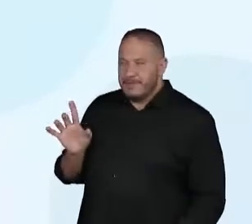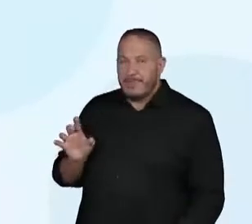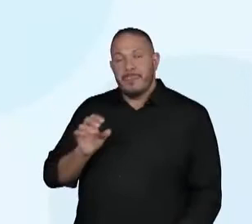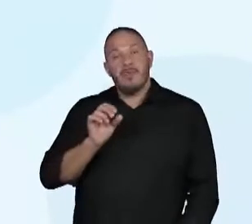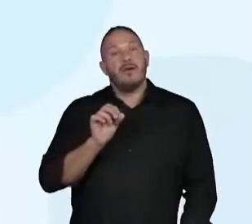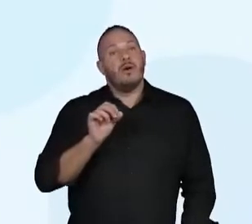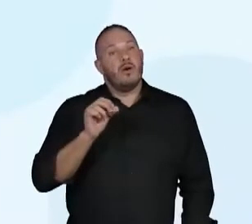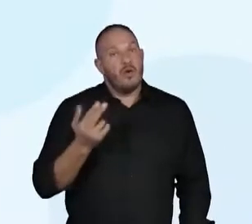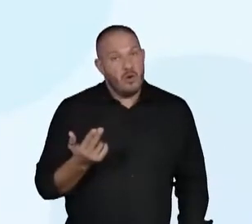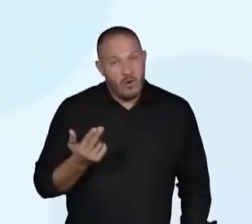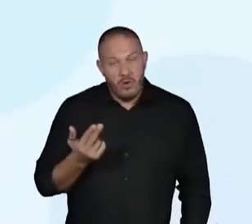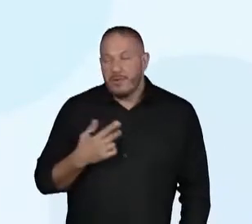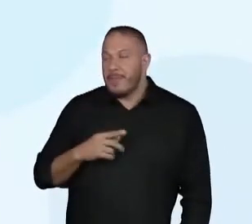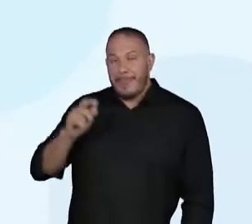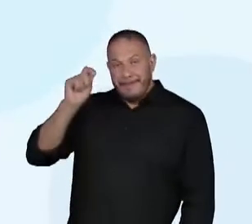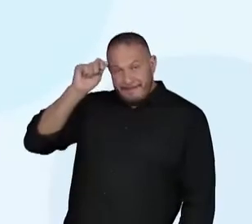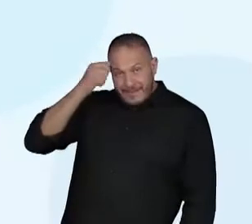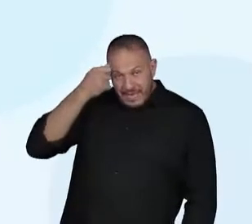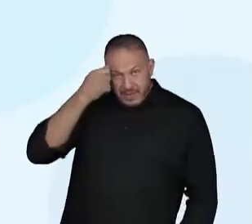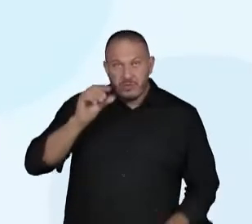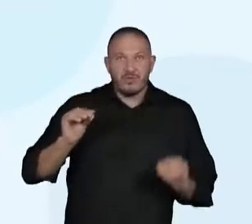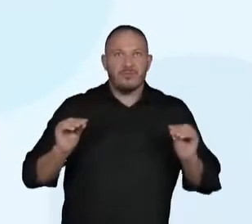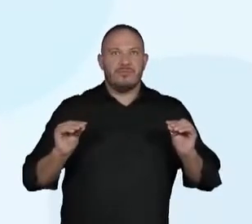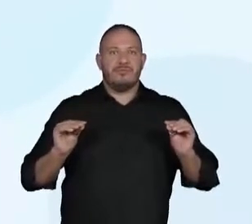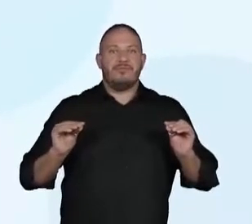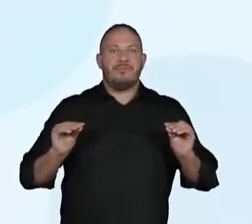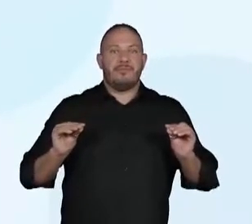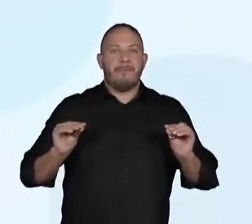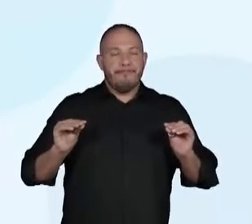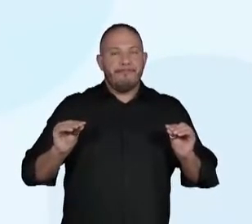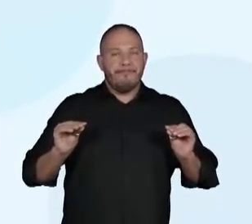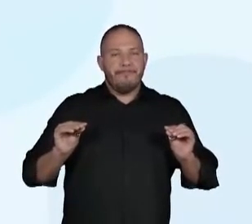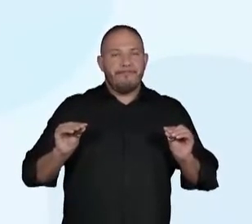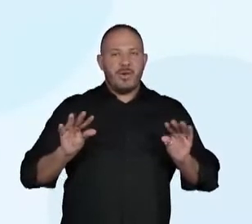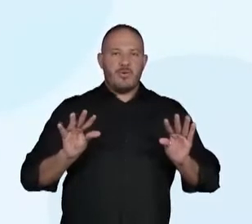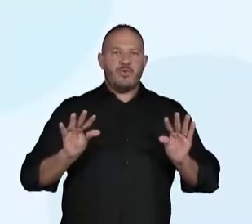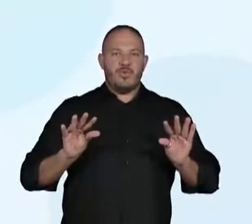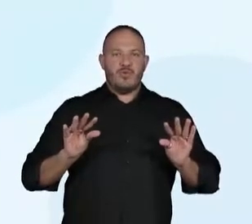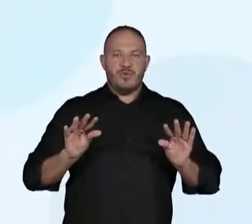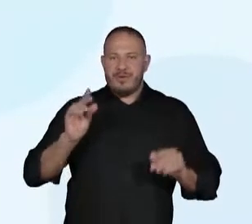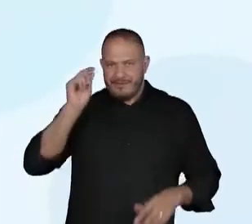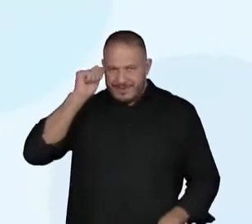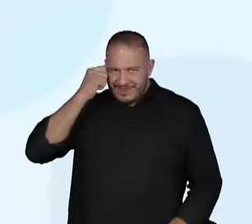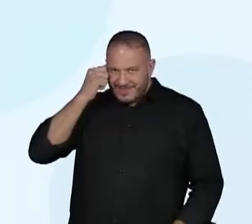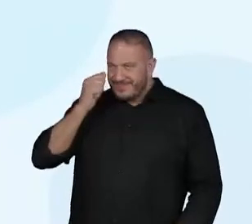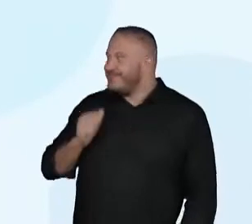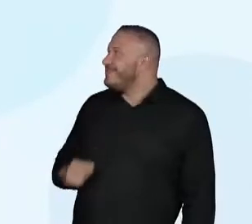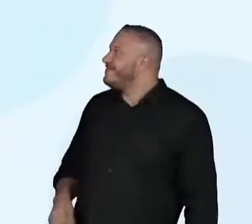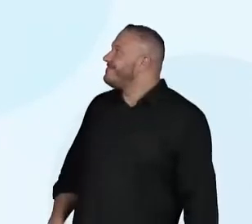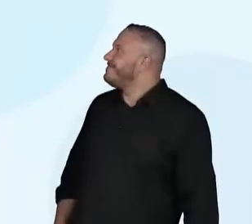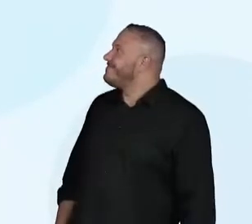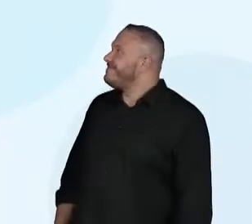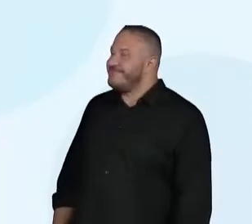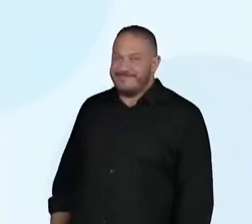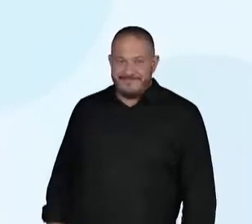Ou preto, que é ligado.